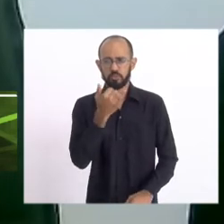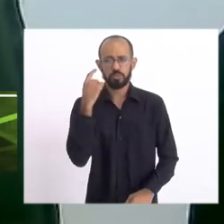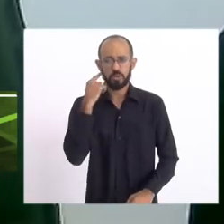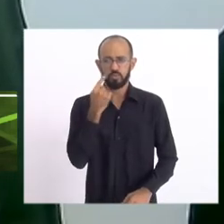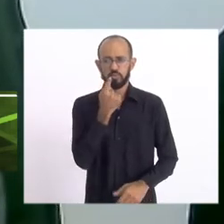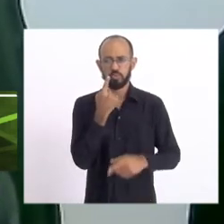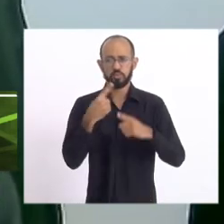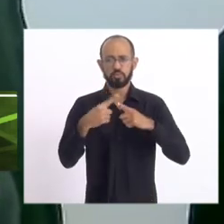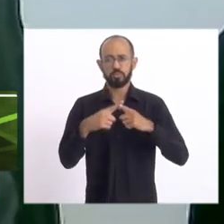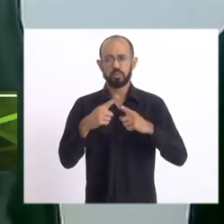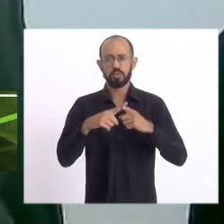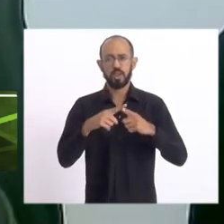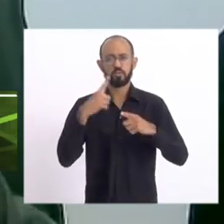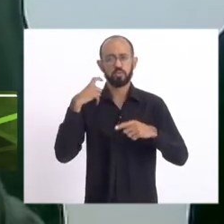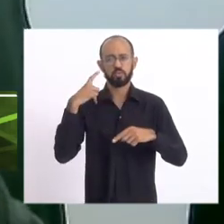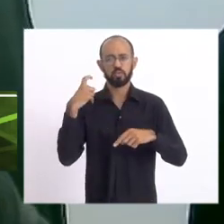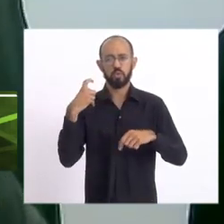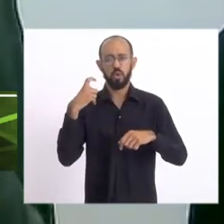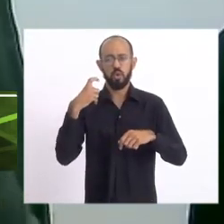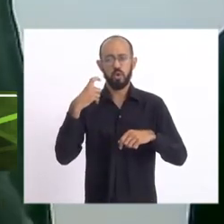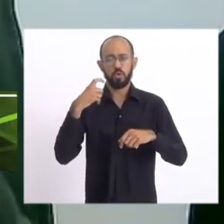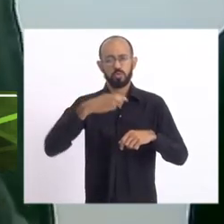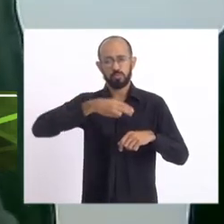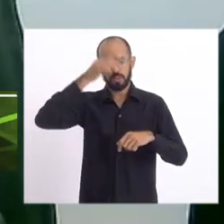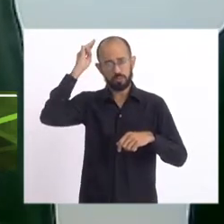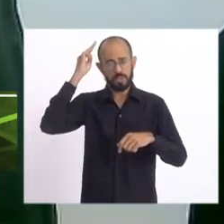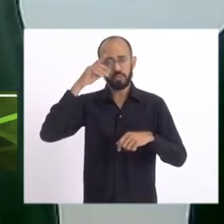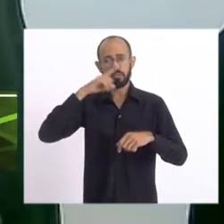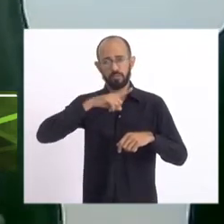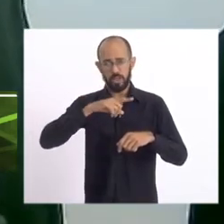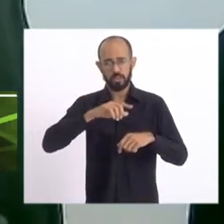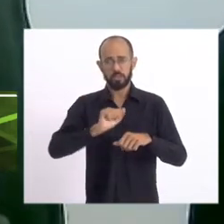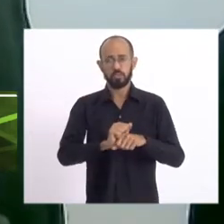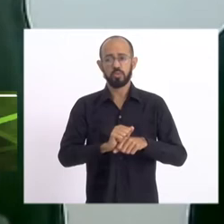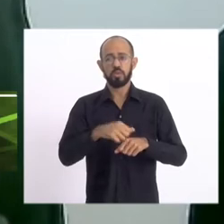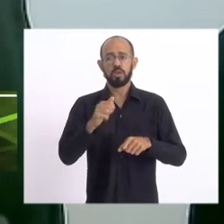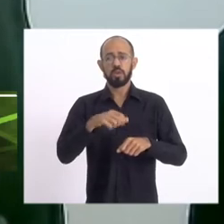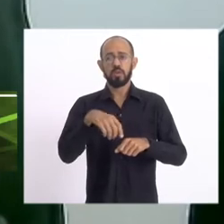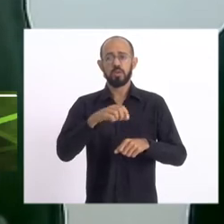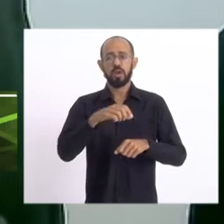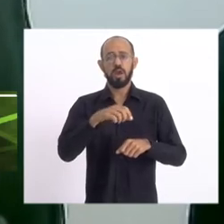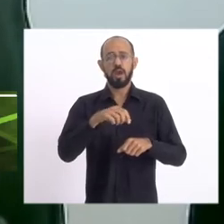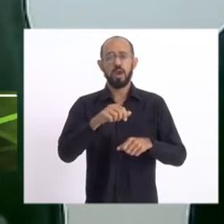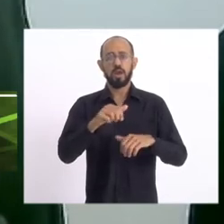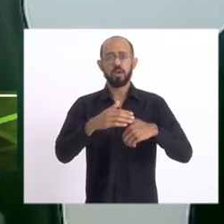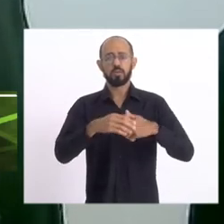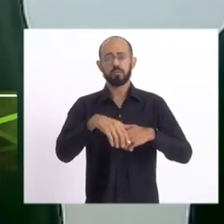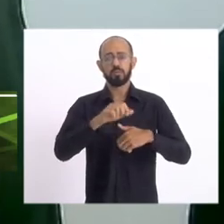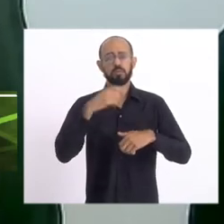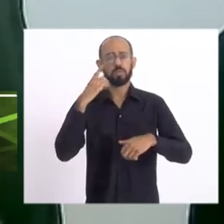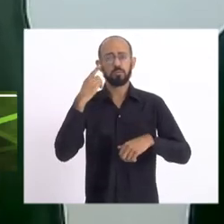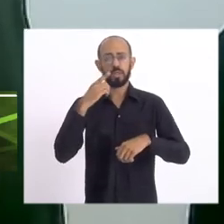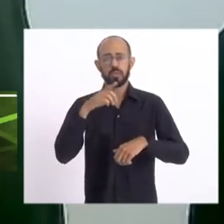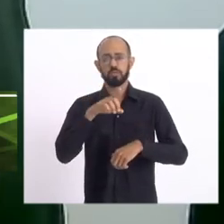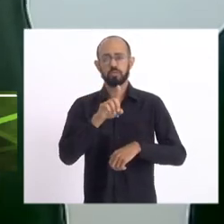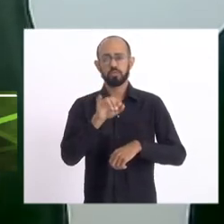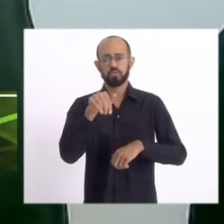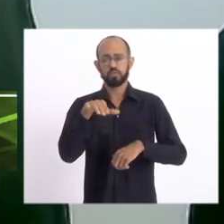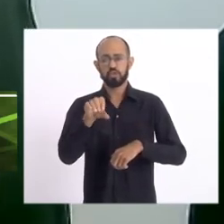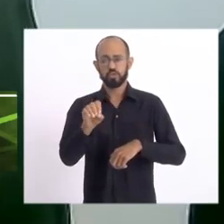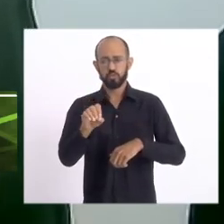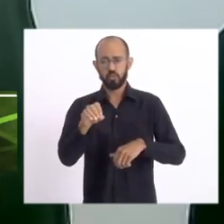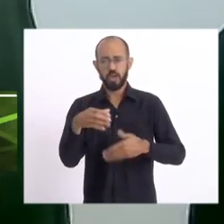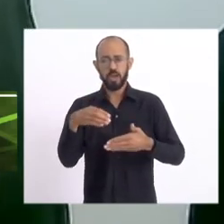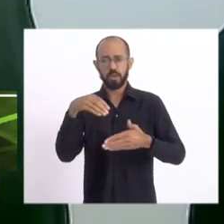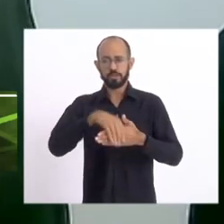53, relator deputado Rodrigo Amorim. Projeto de 4244 de 21, autoria do deputado Marcelo Dino. Parecer pela anexação,